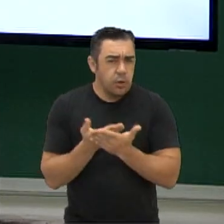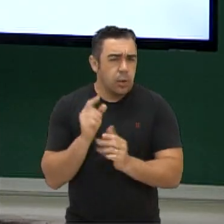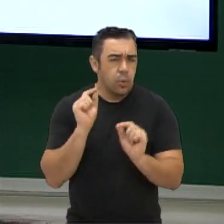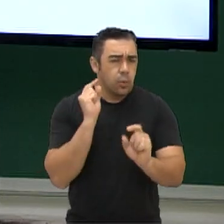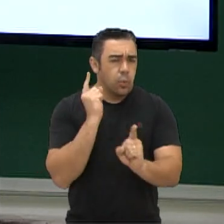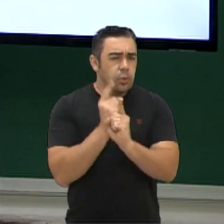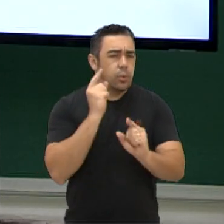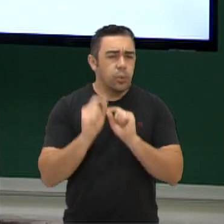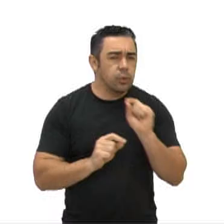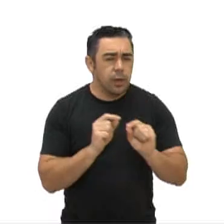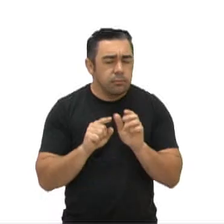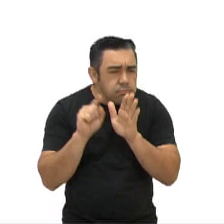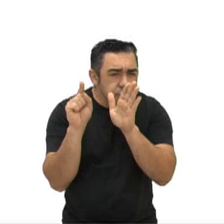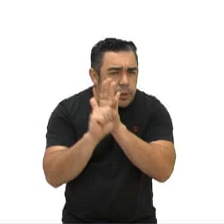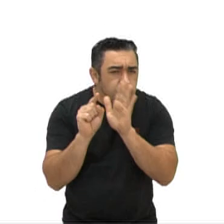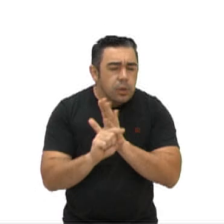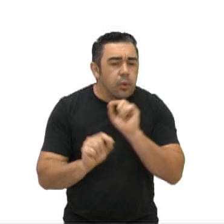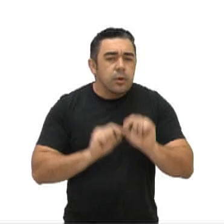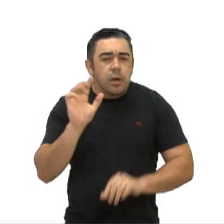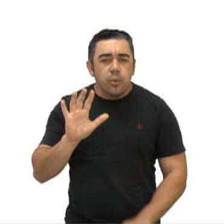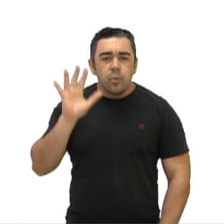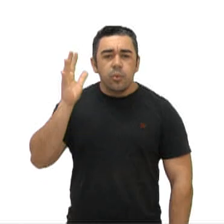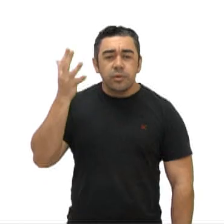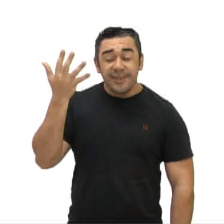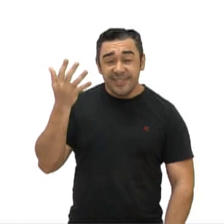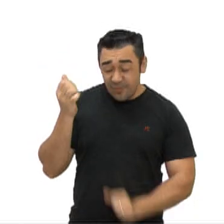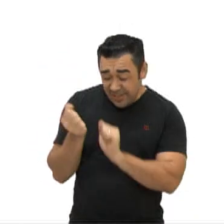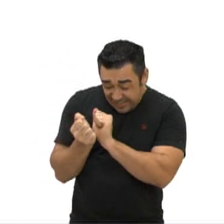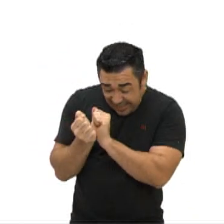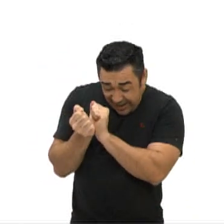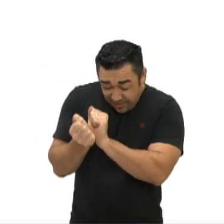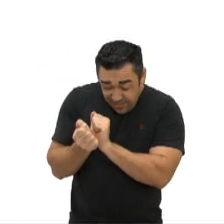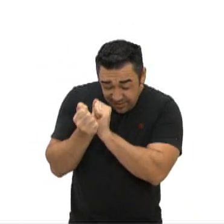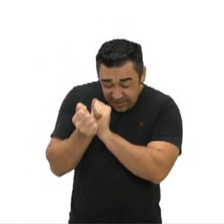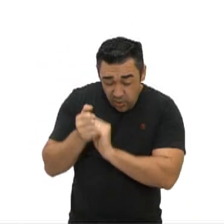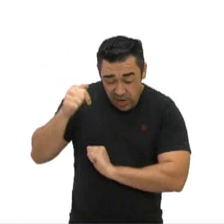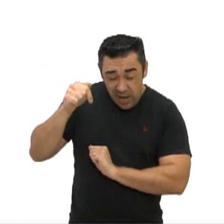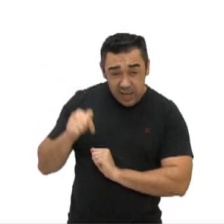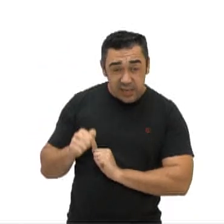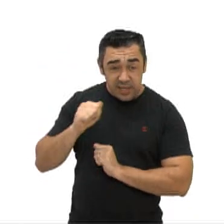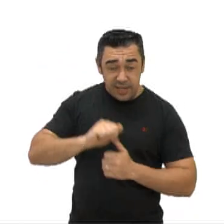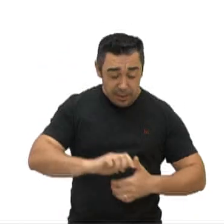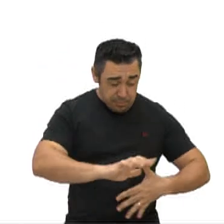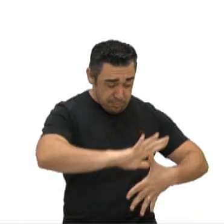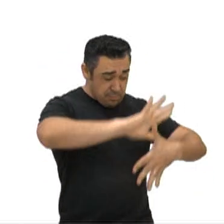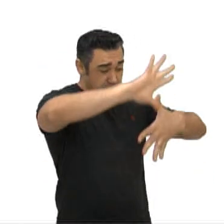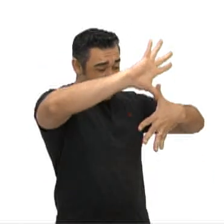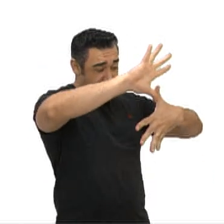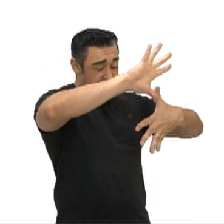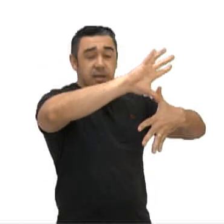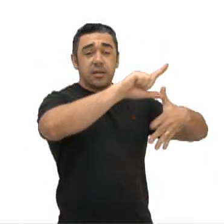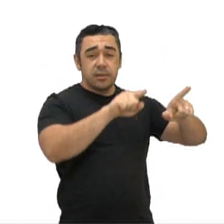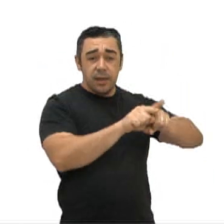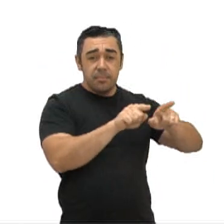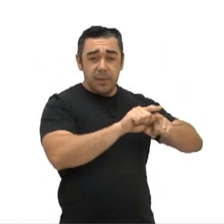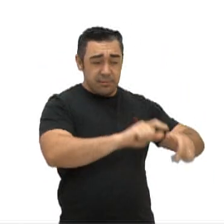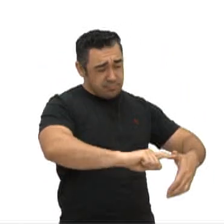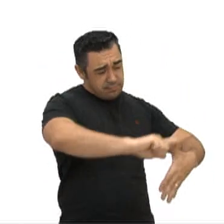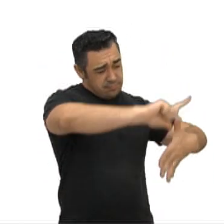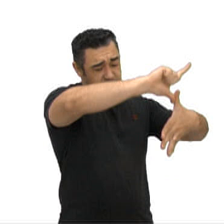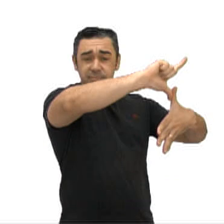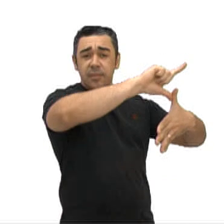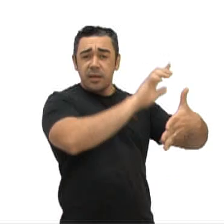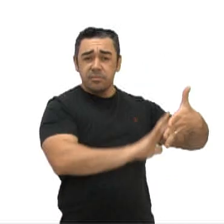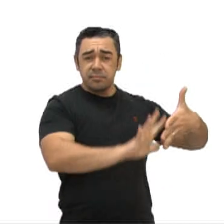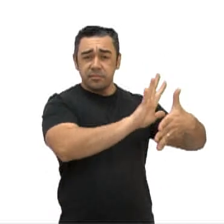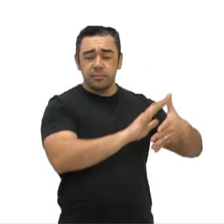identificar e questionar o legado da escravidão nas Américas, tanto na América Portuguesa como na América Espanhola, com base na